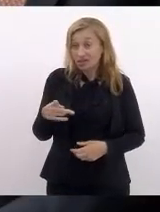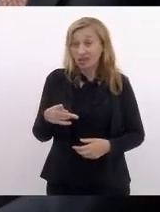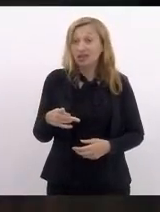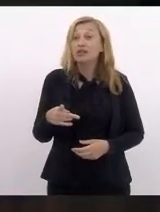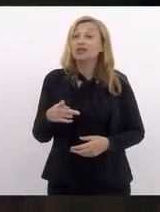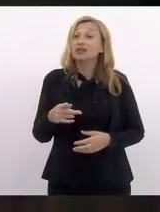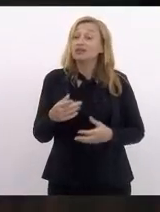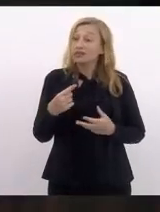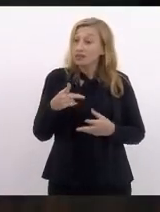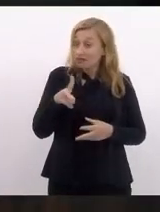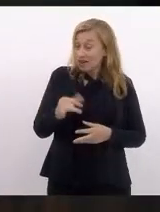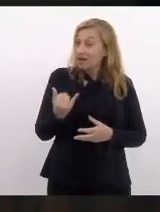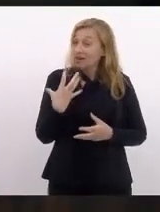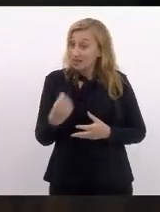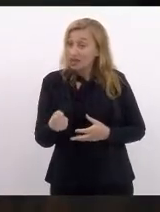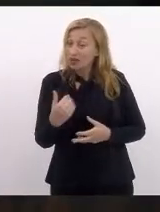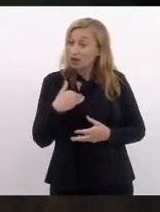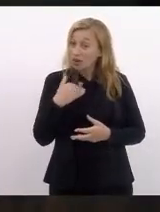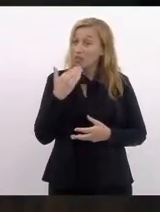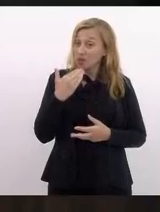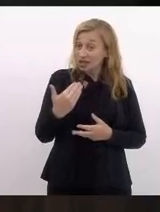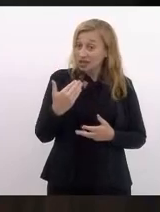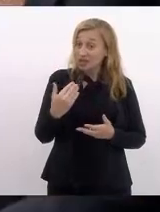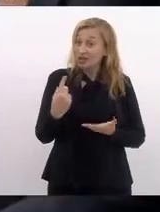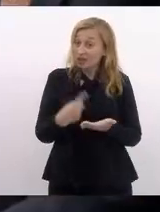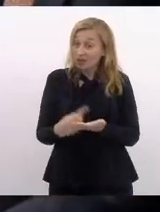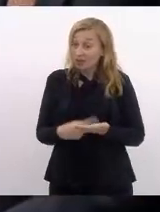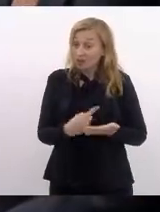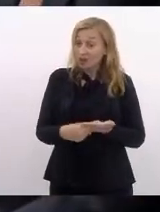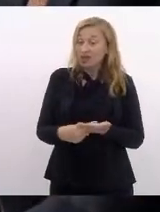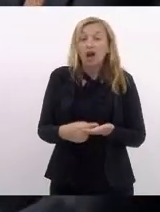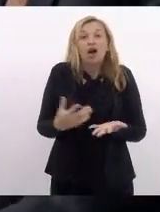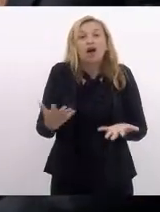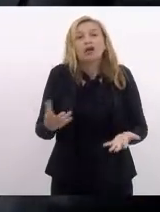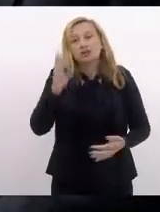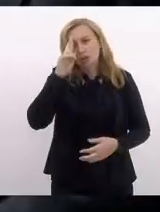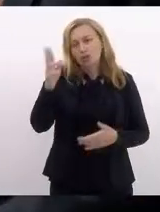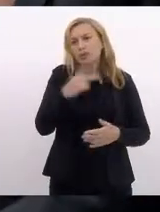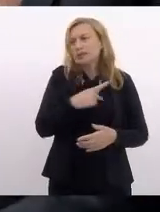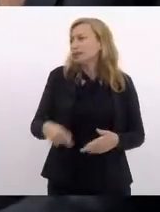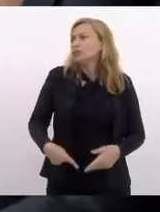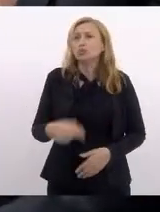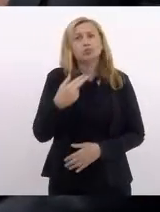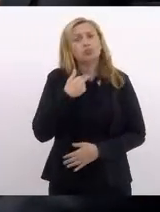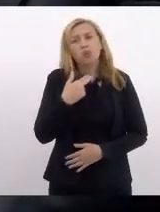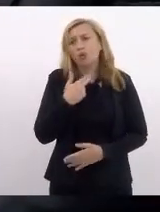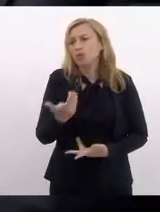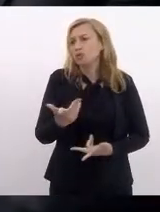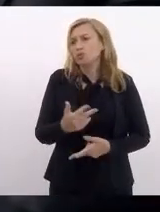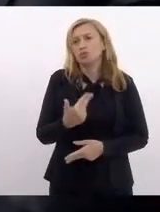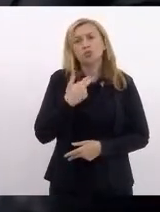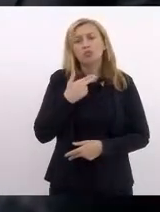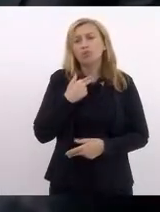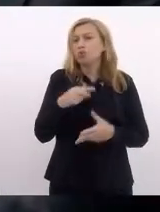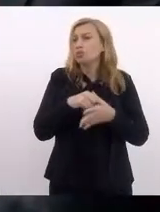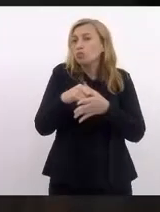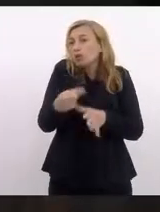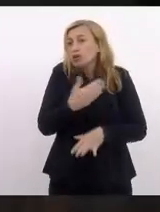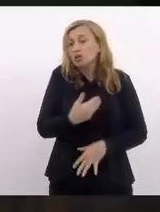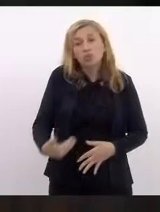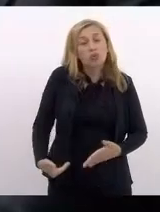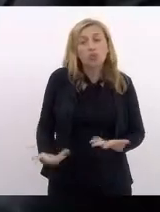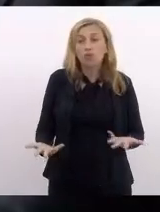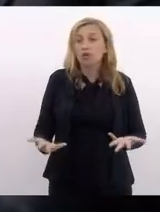precisa vai aluir o que eu encaminhar e agora o que eu acordar a presidente Eu não posso eu não posso eu não posso uma líder do governo